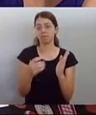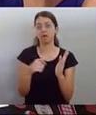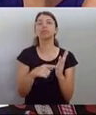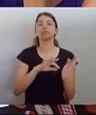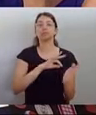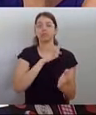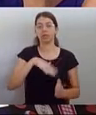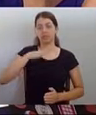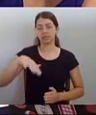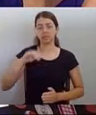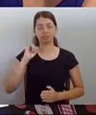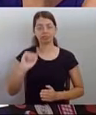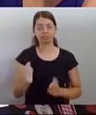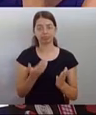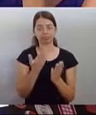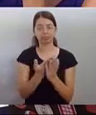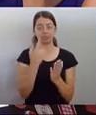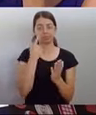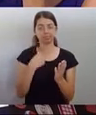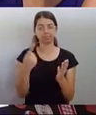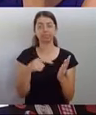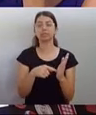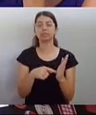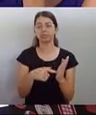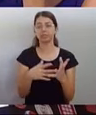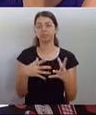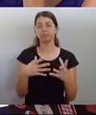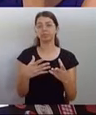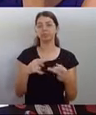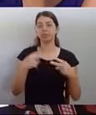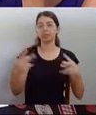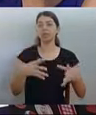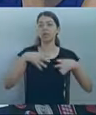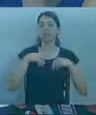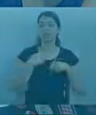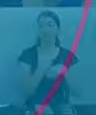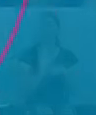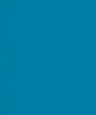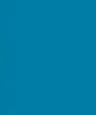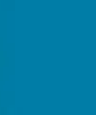Ciências tem o acolhimento ou não da Câmara Municipal. Muito obrigado.